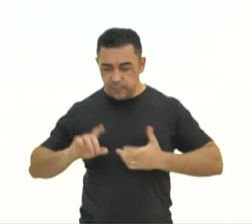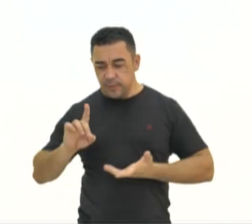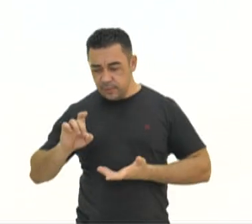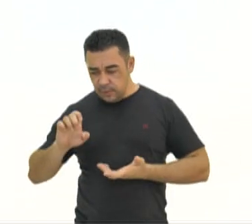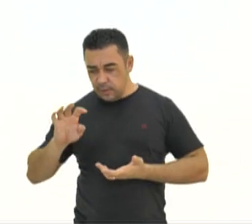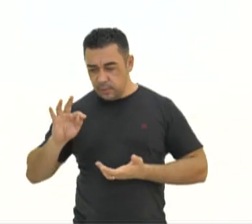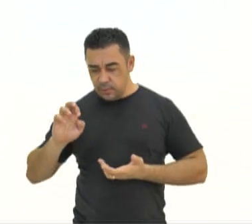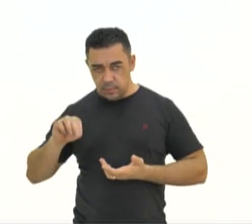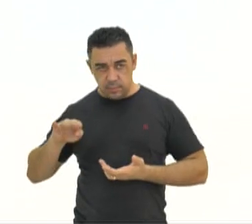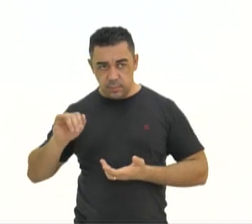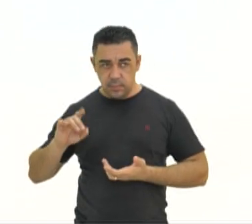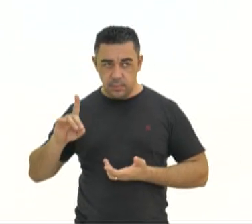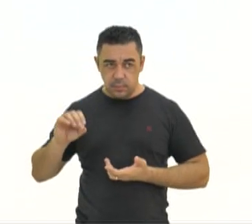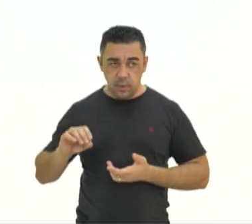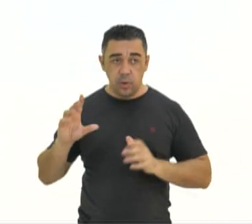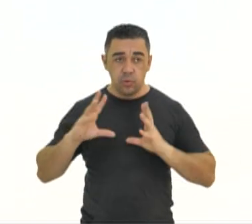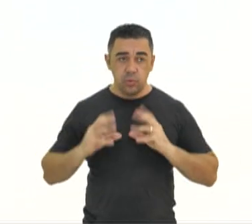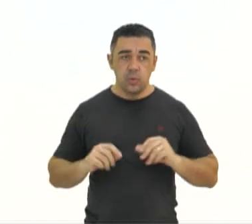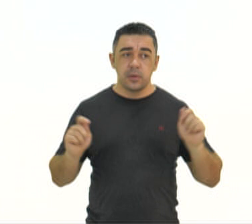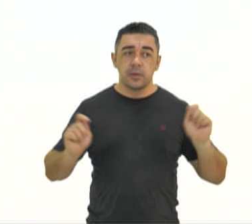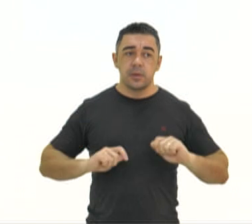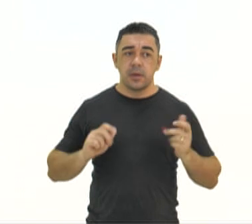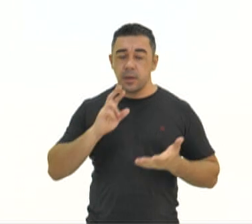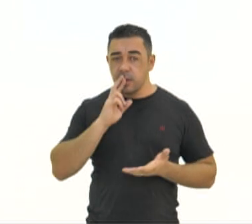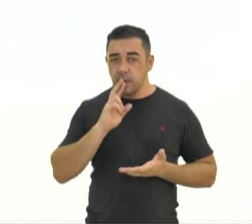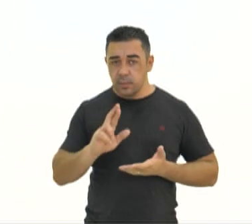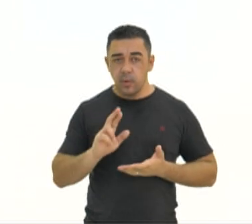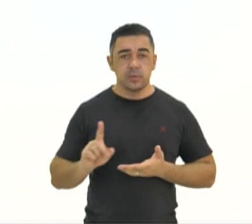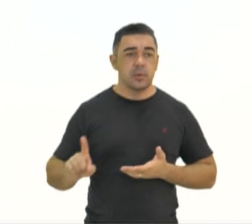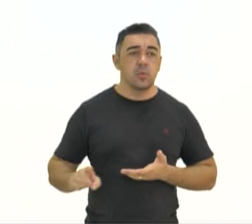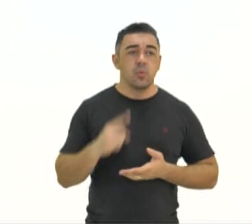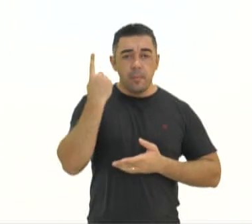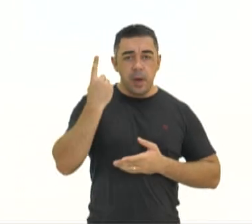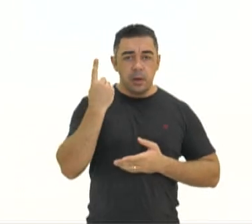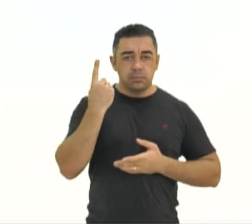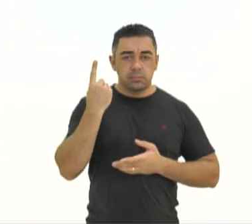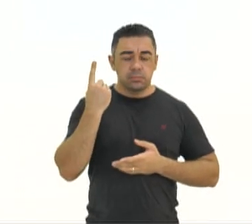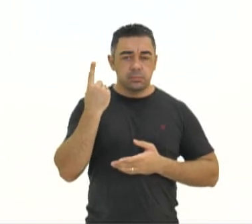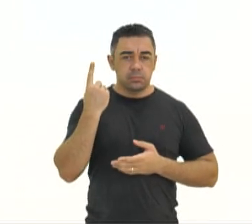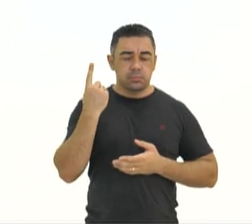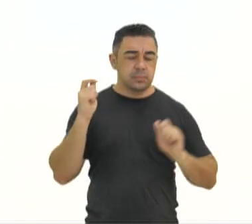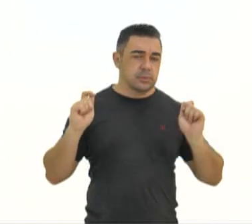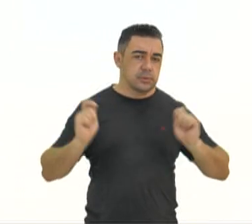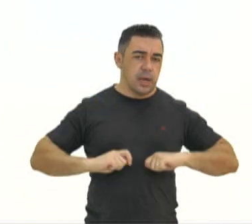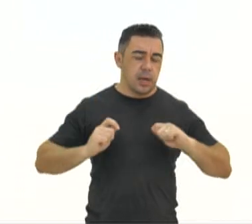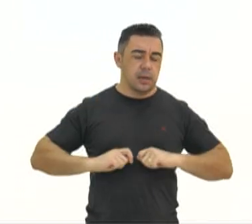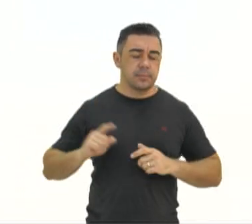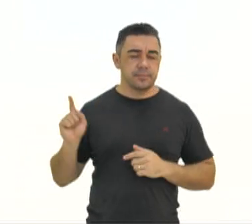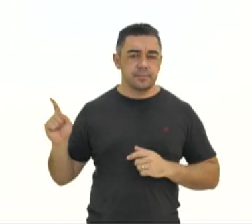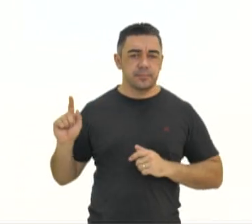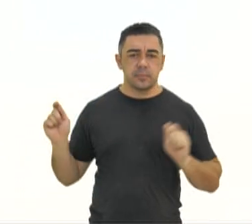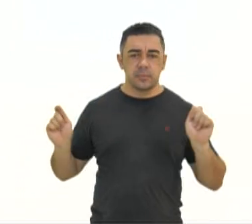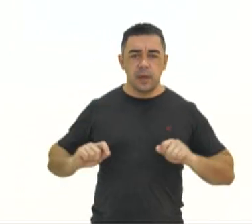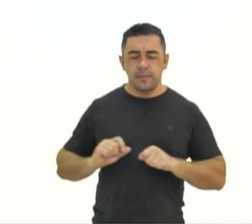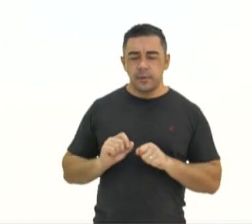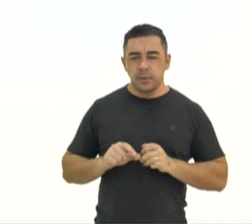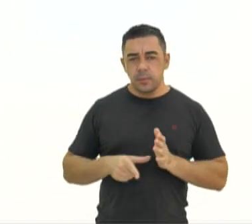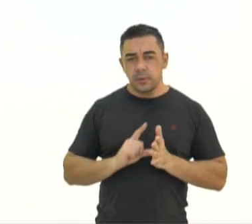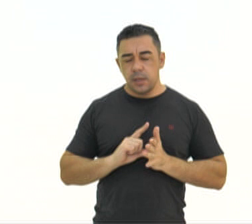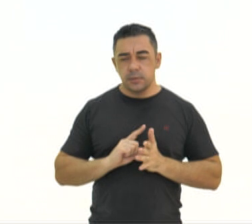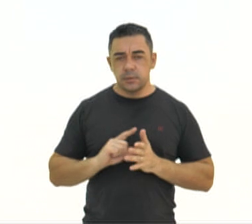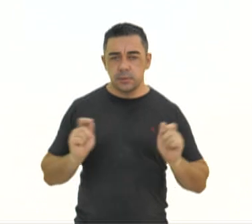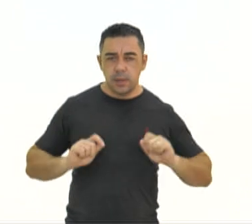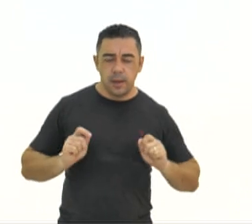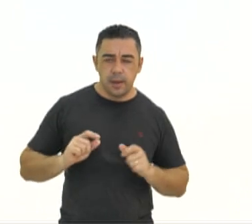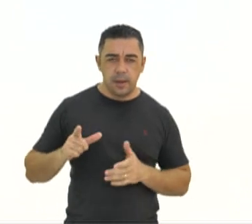né? Então é todo sistema linear que admite uma única solução. Então aquele sistema linear que a gente resolveu agora há pouco ali com